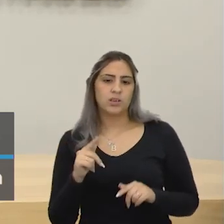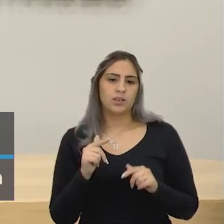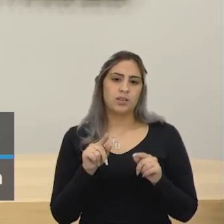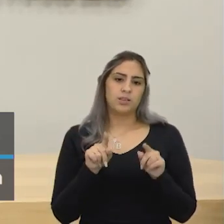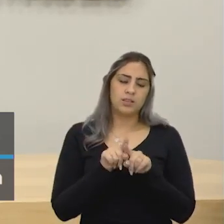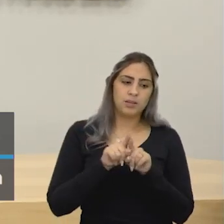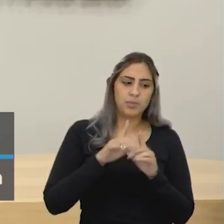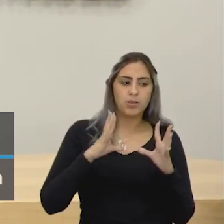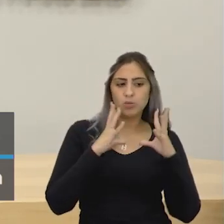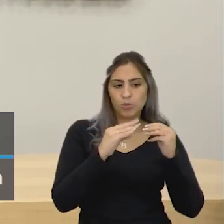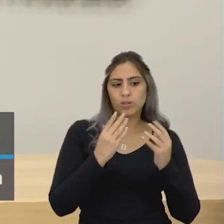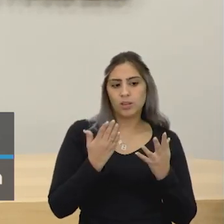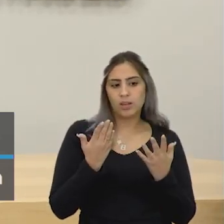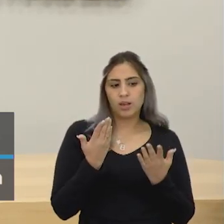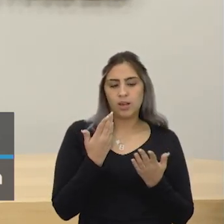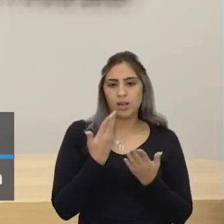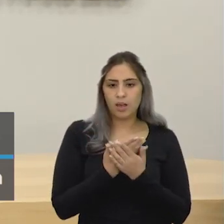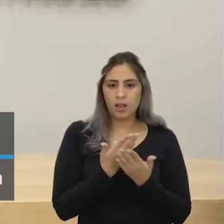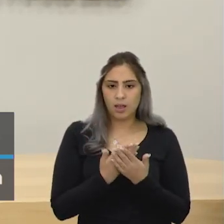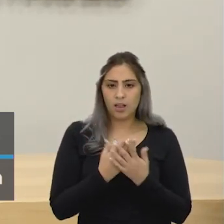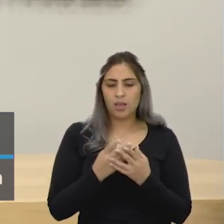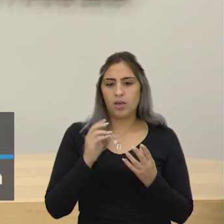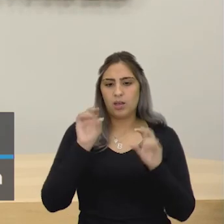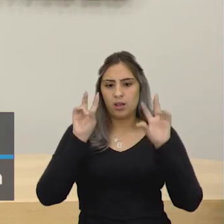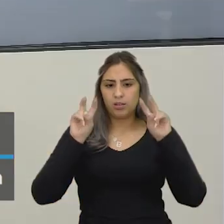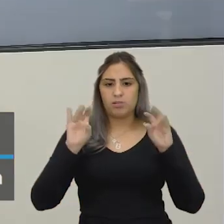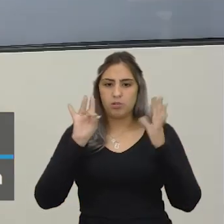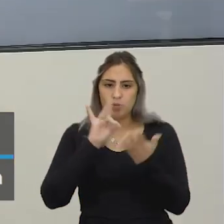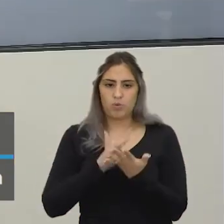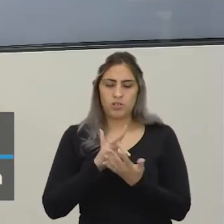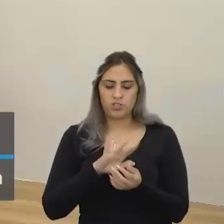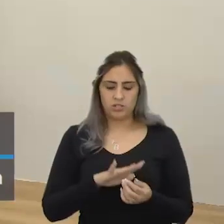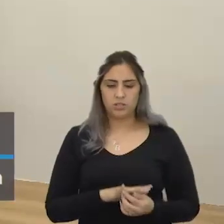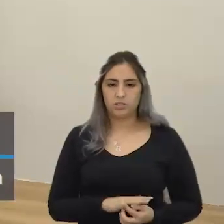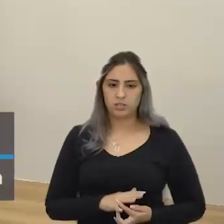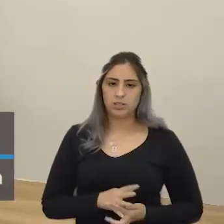toda a área que vai discutir a questão da origem, né? Exato.